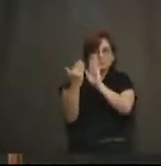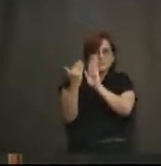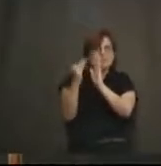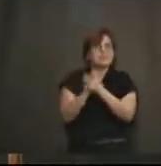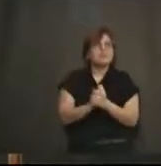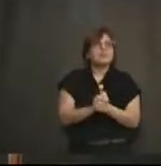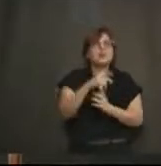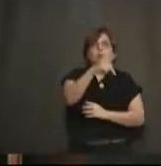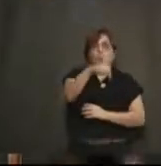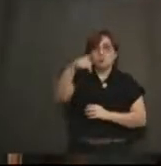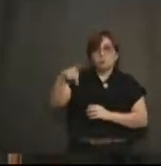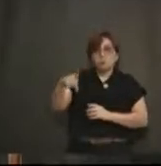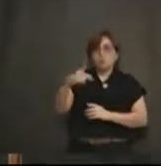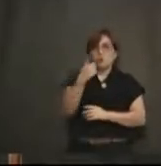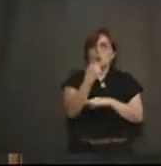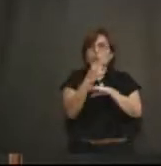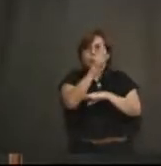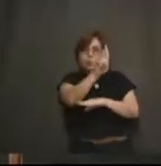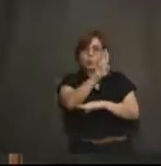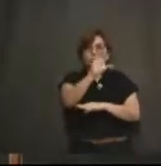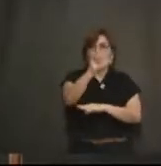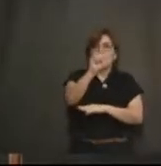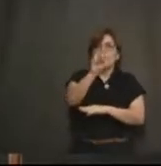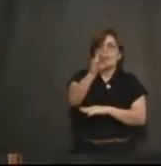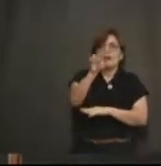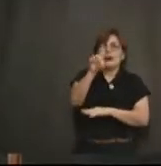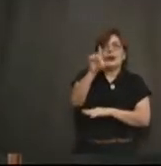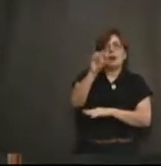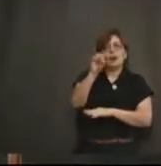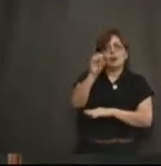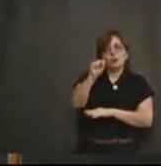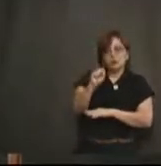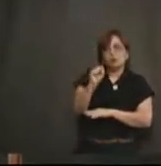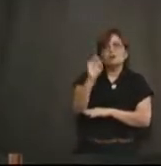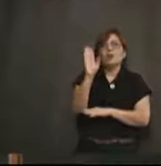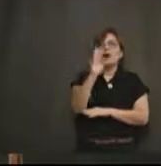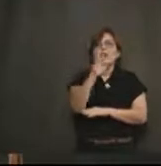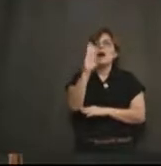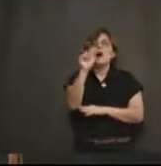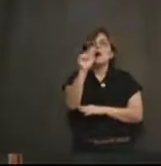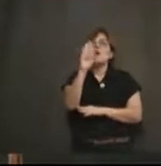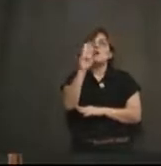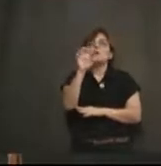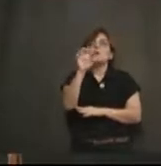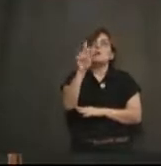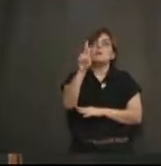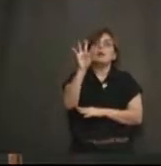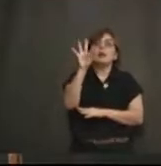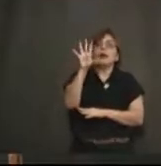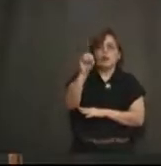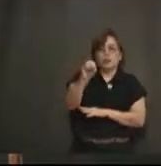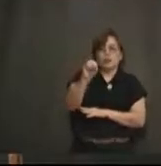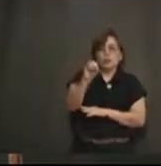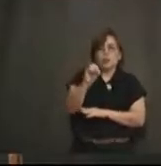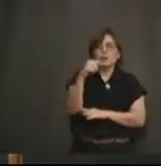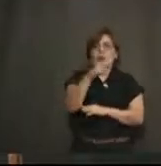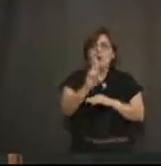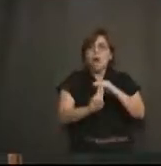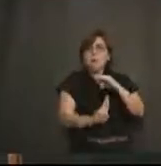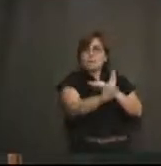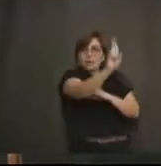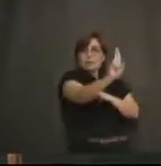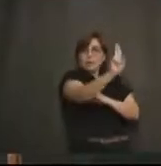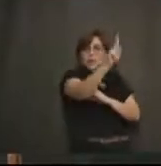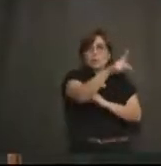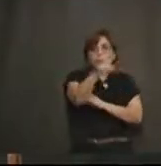do professor doutor Carlos Alberto Maciel, representando o professor Nelson de Souza Júnior, pró-reitor